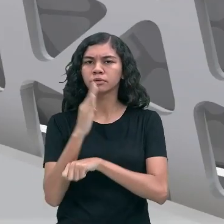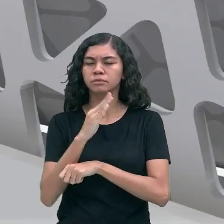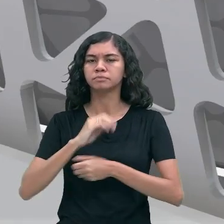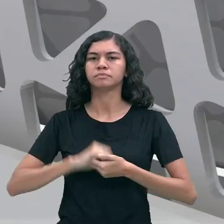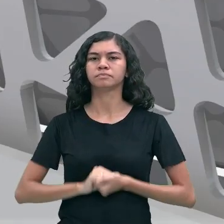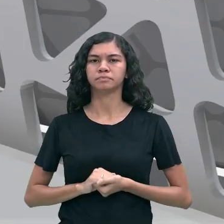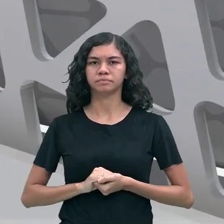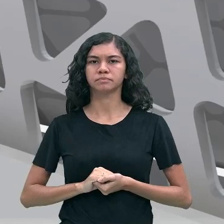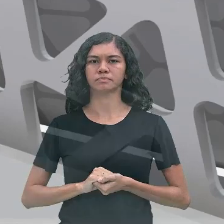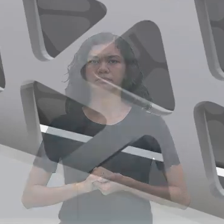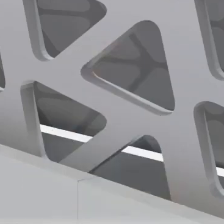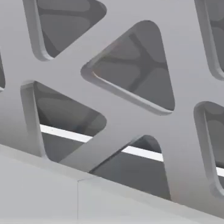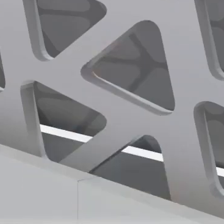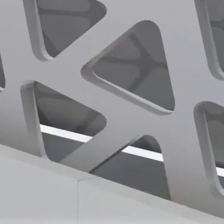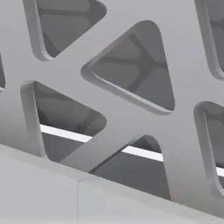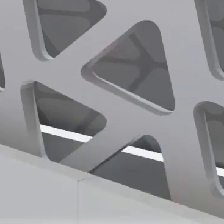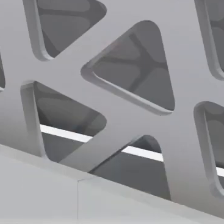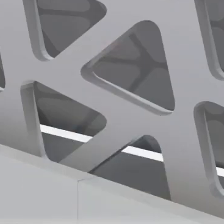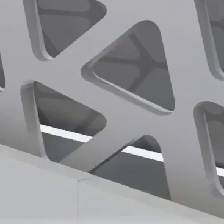aula.